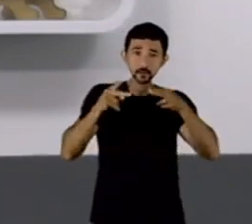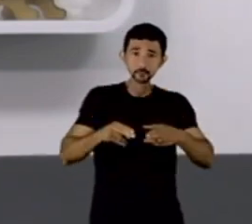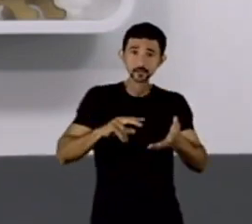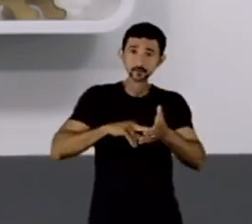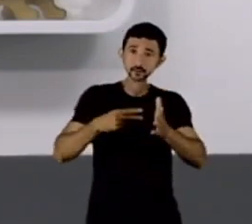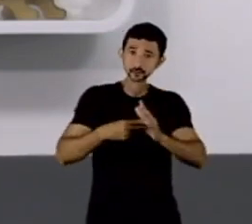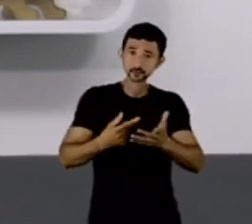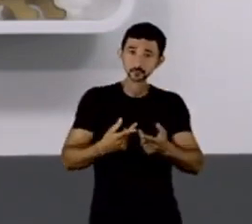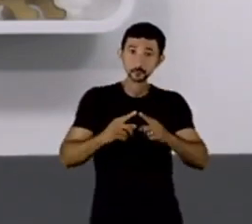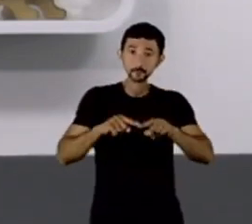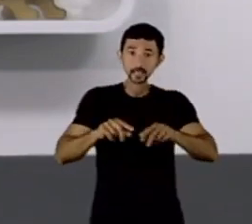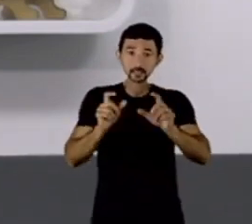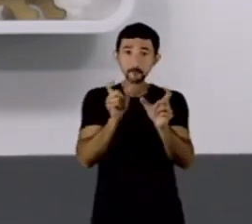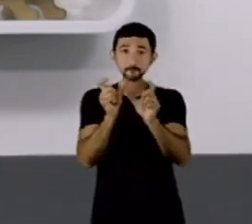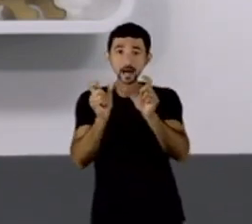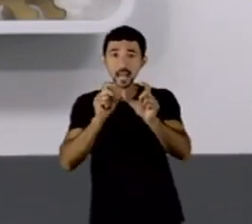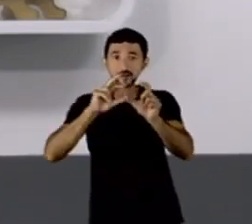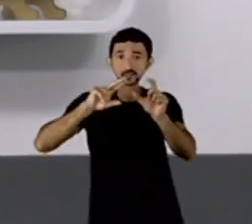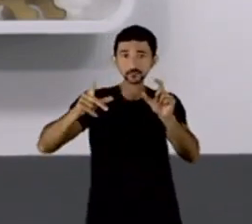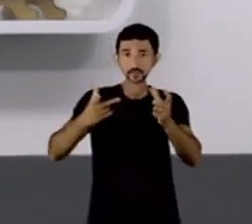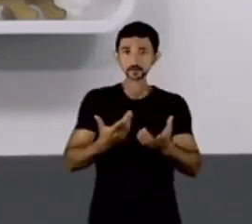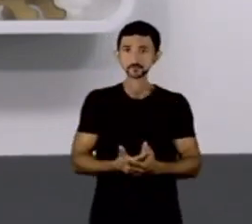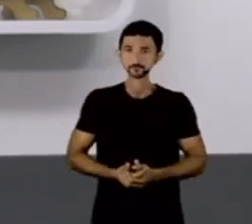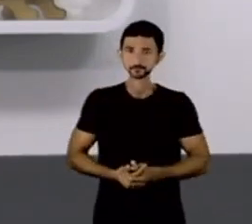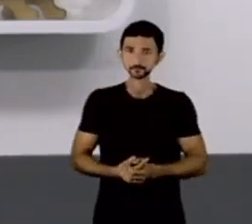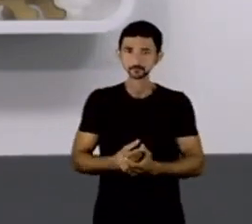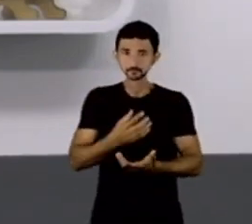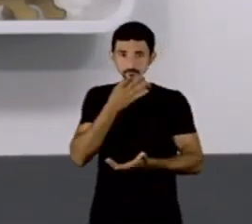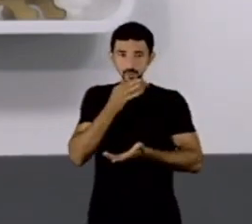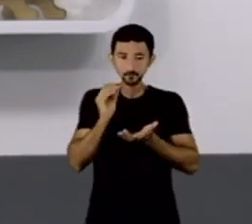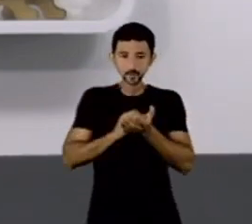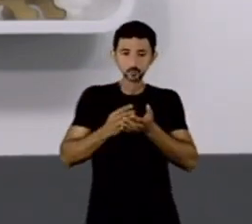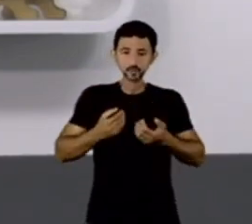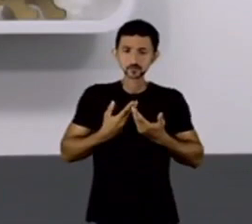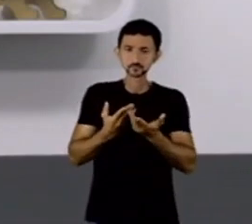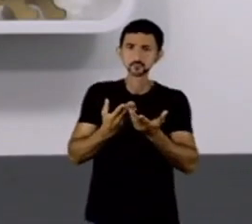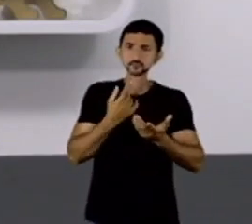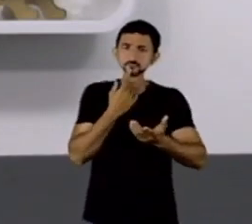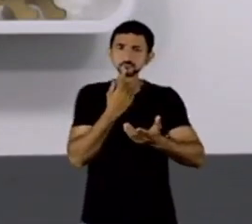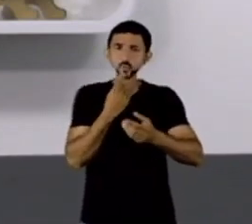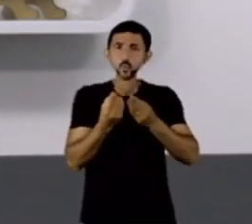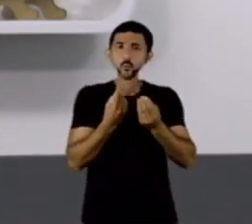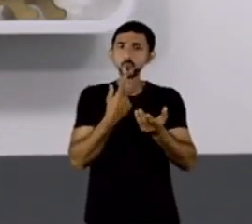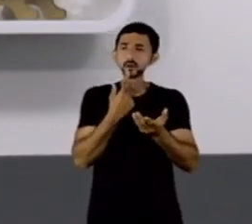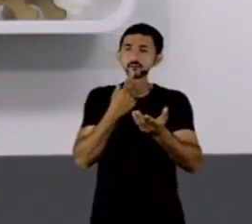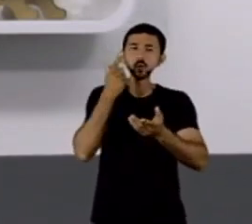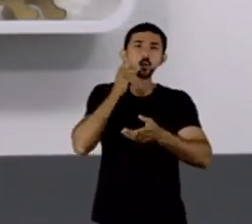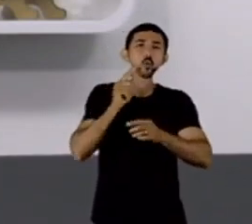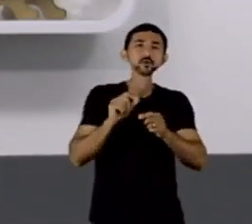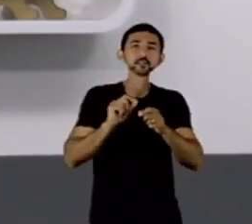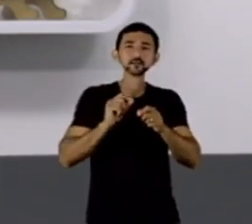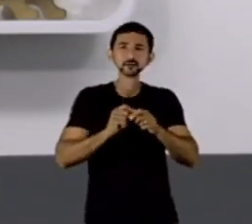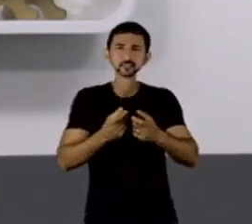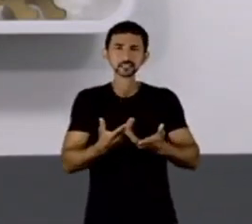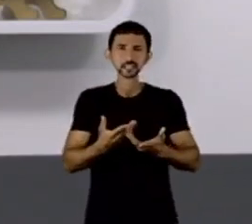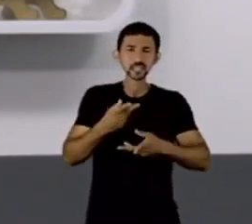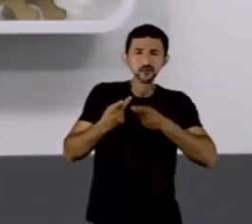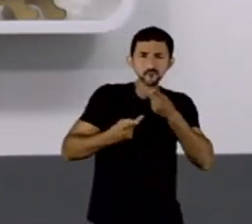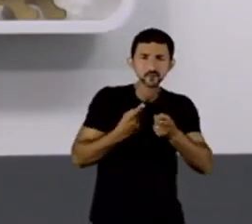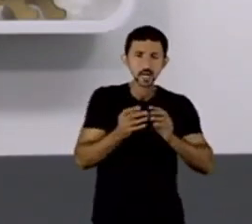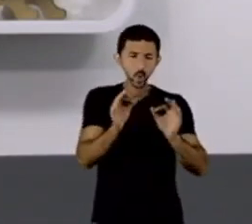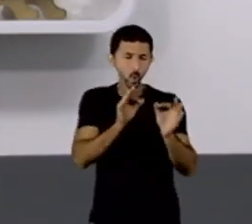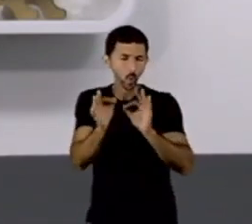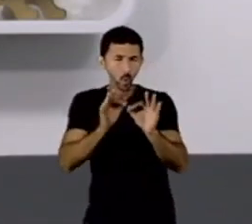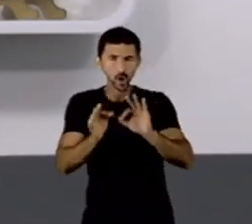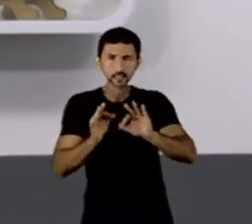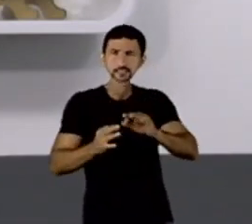mesma coisa. Mas lembra, eu quero dar força para o meu argumento. Como é que eu convenço você? Quando eu exagero, quando eu